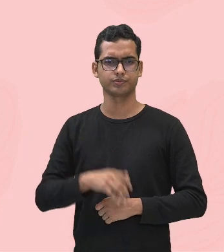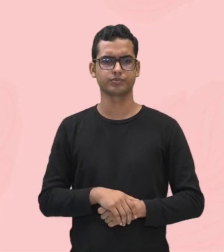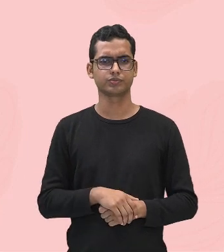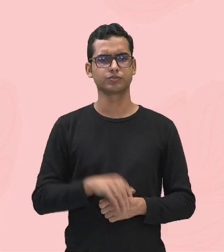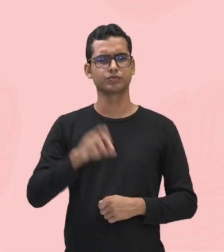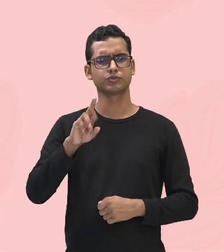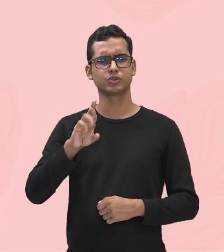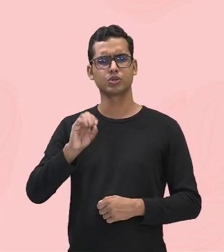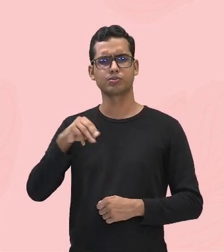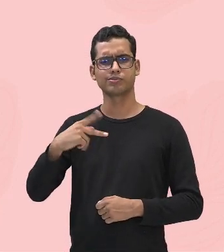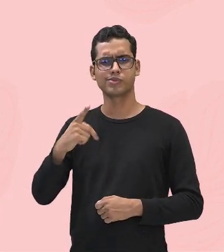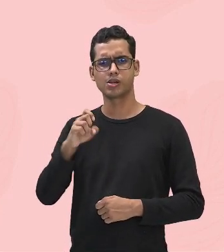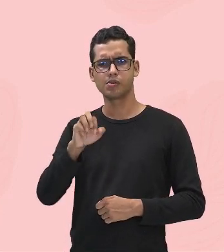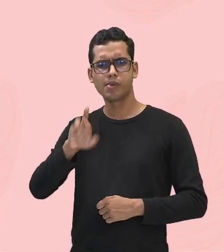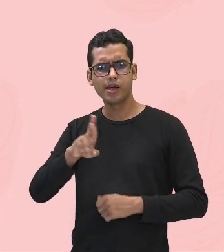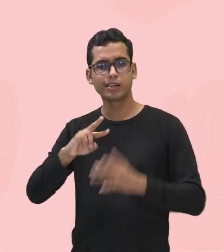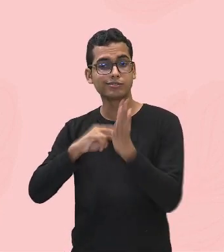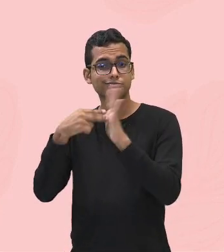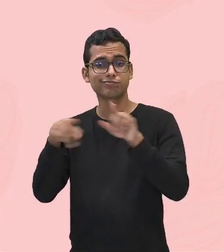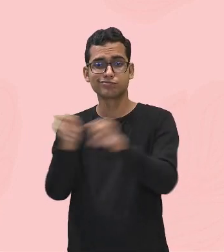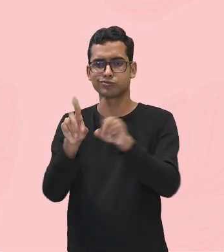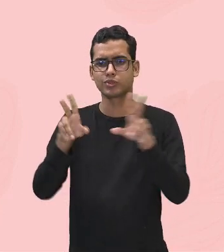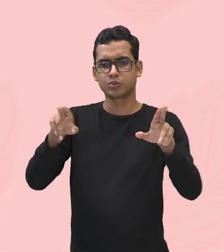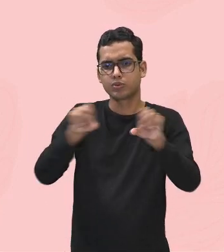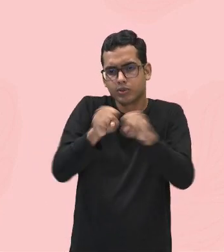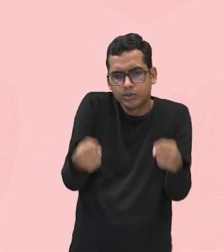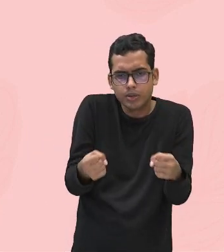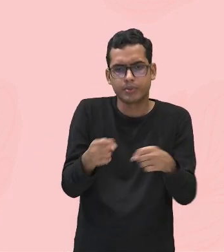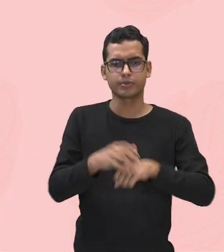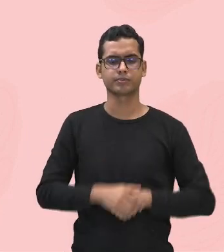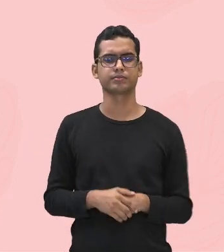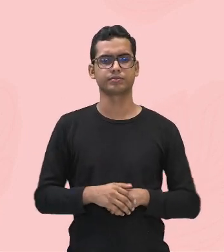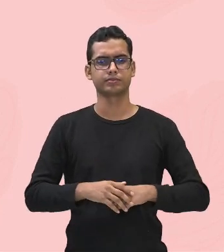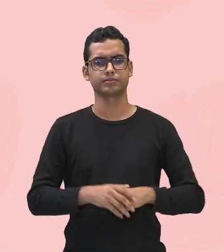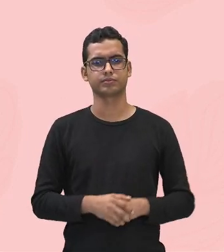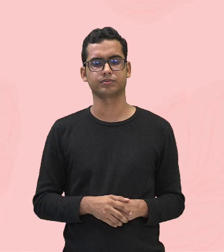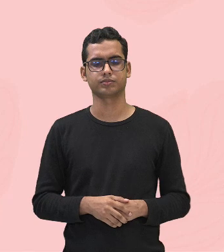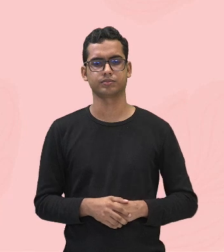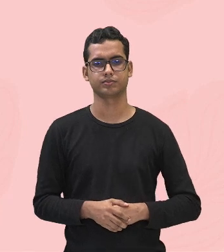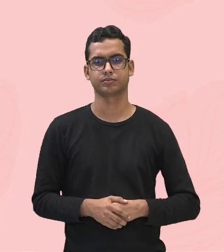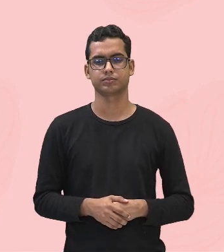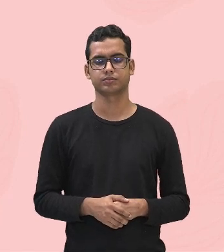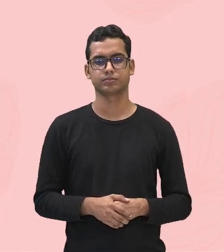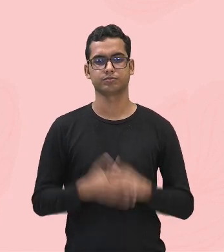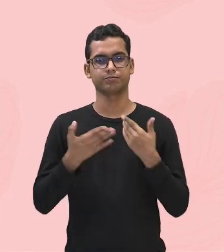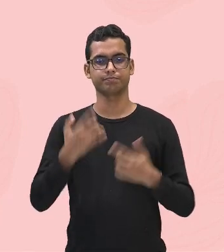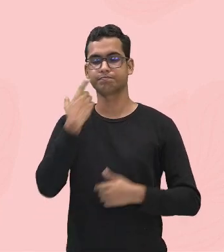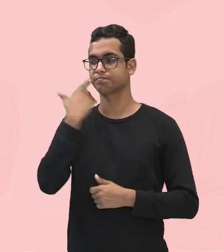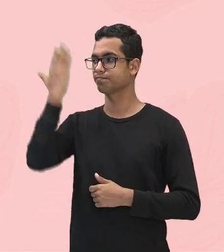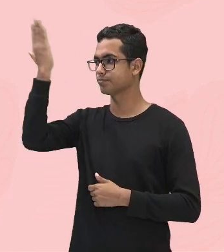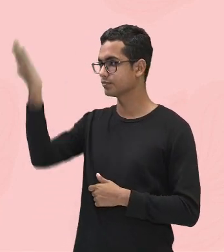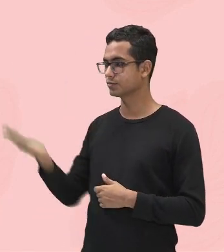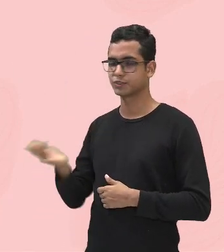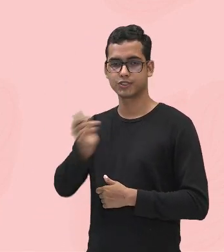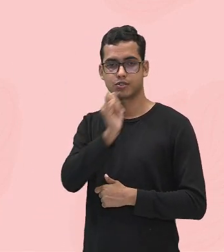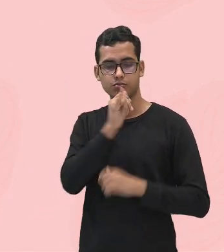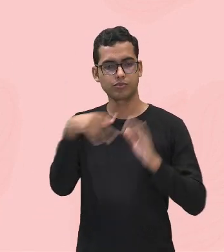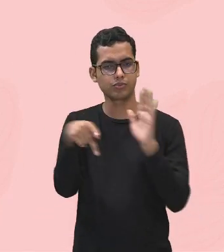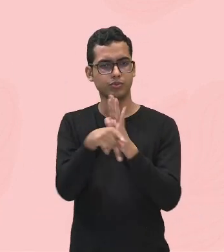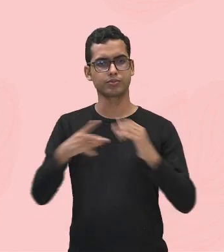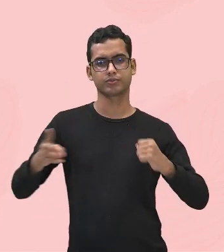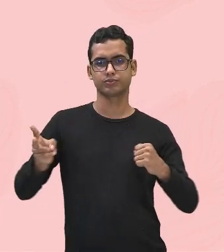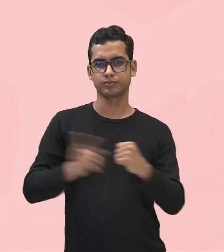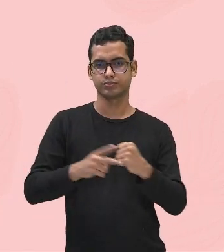né? Suceder, temer e vender. Então, exemplos de verbos regulares